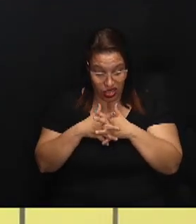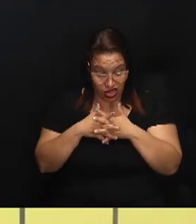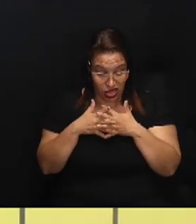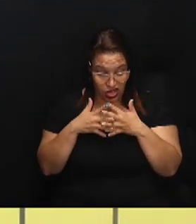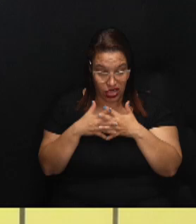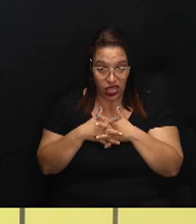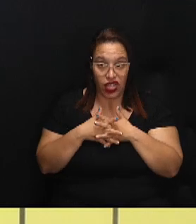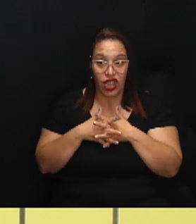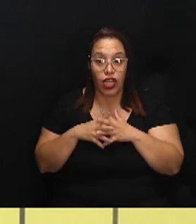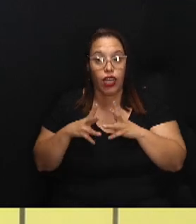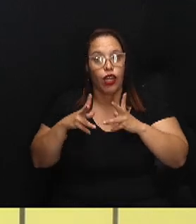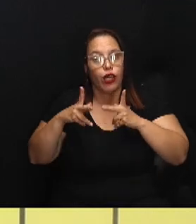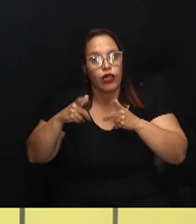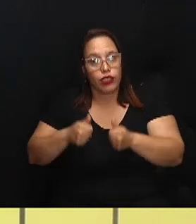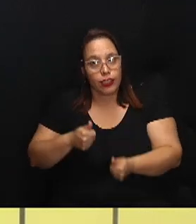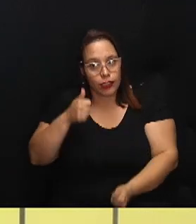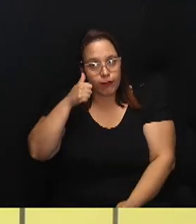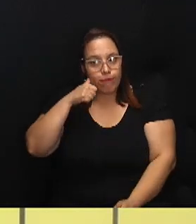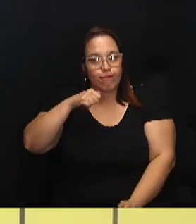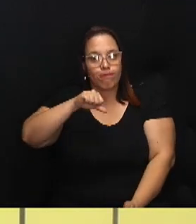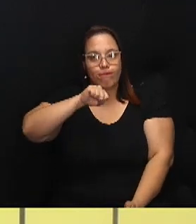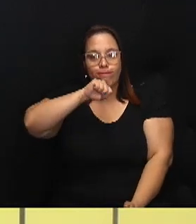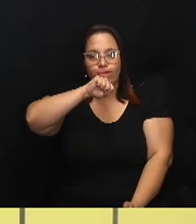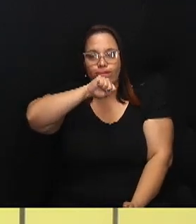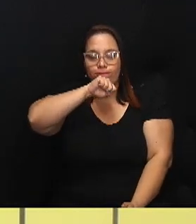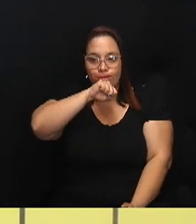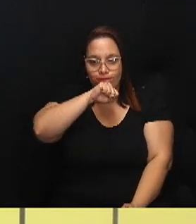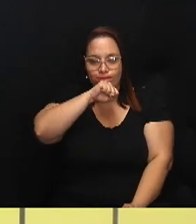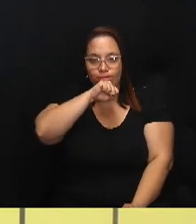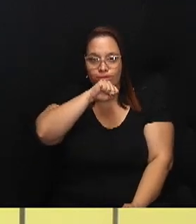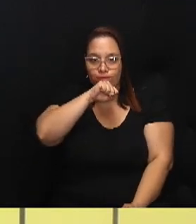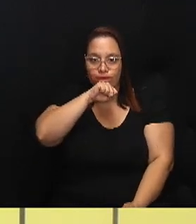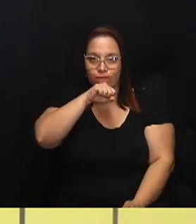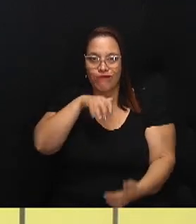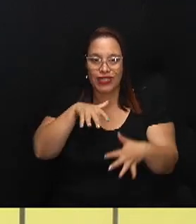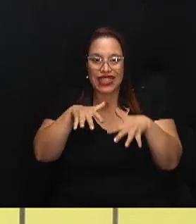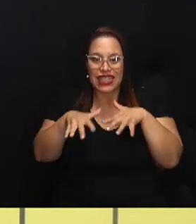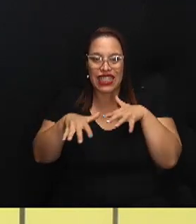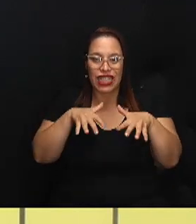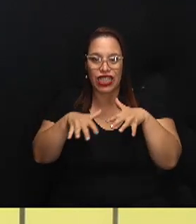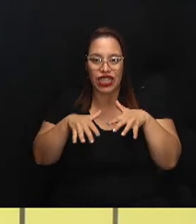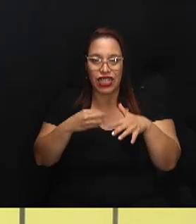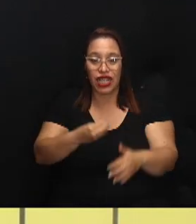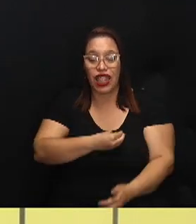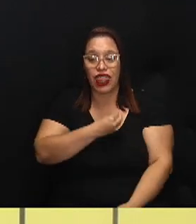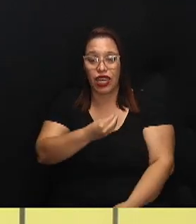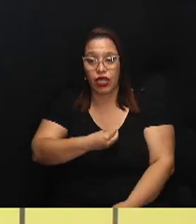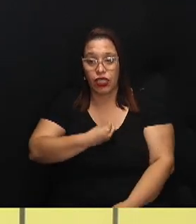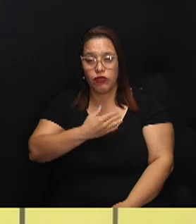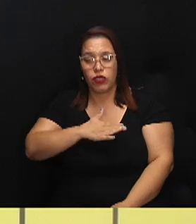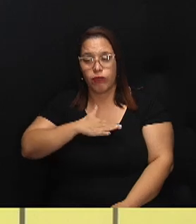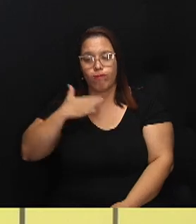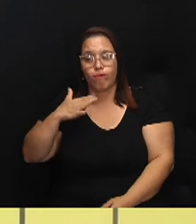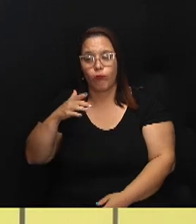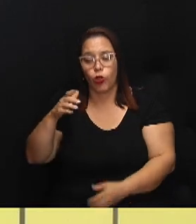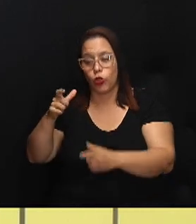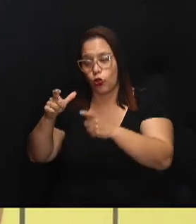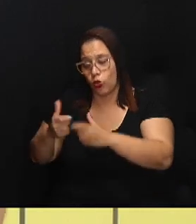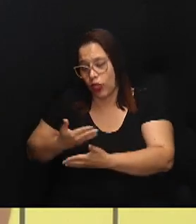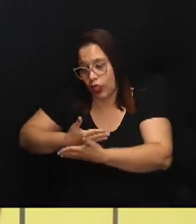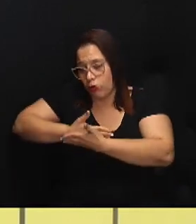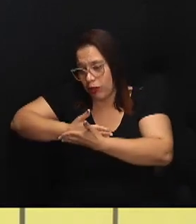tudo para uma mãe que está ali entre momentos em que você está entre a vida e a morte do seu filho. Né?